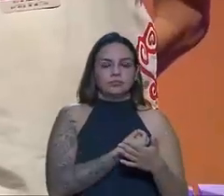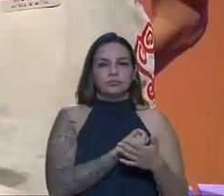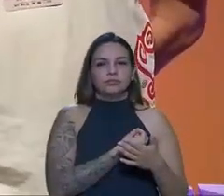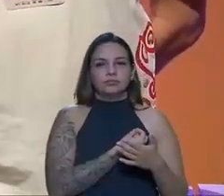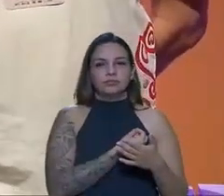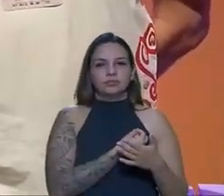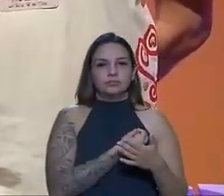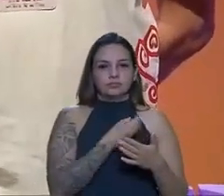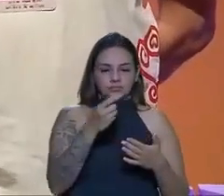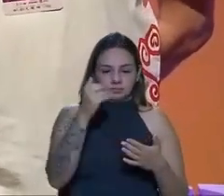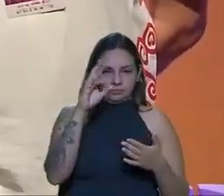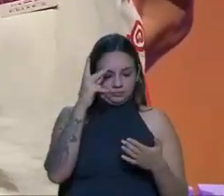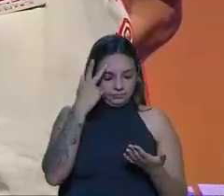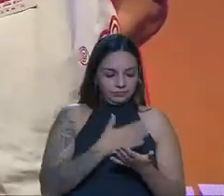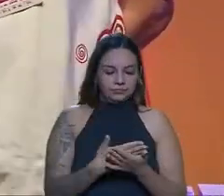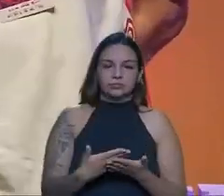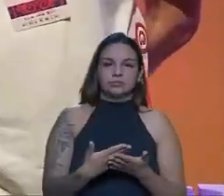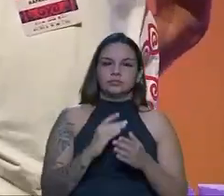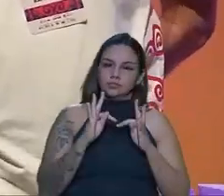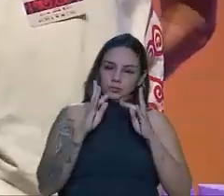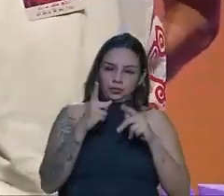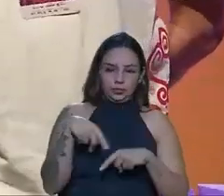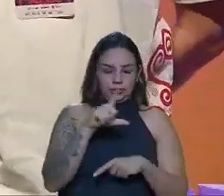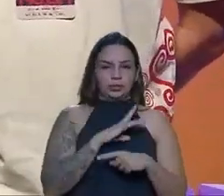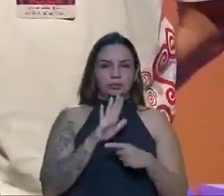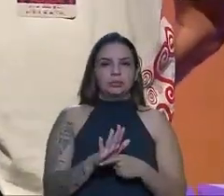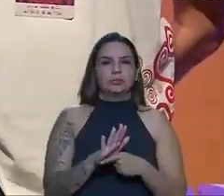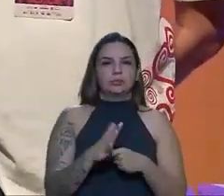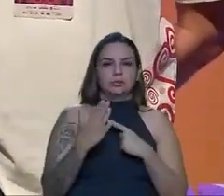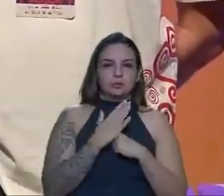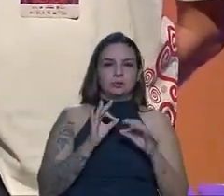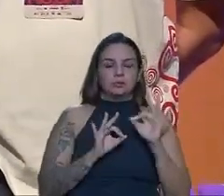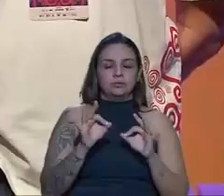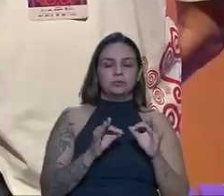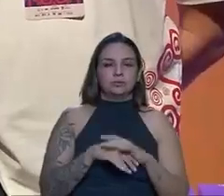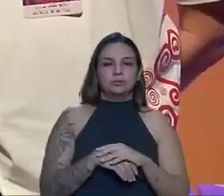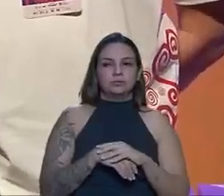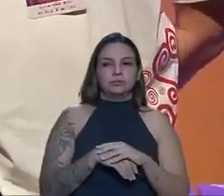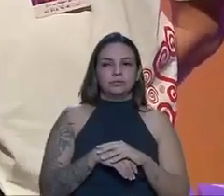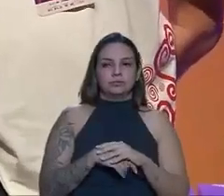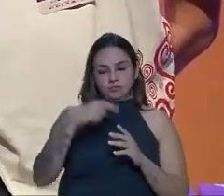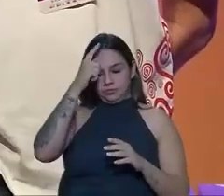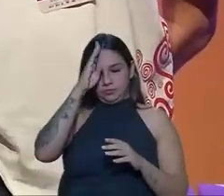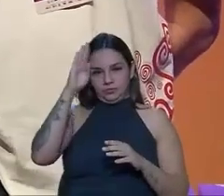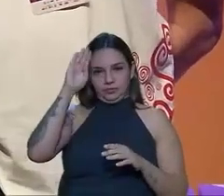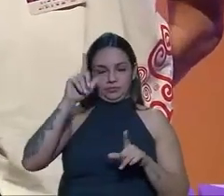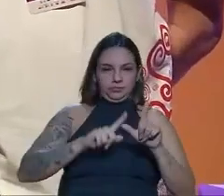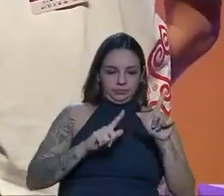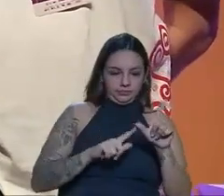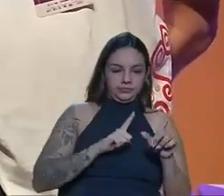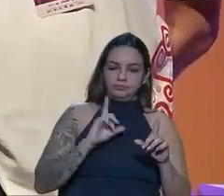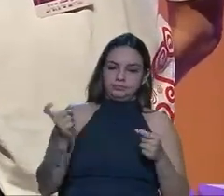participantes, ao Afonso pela iniciativa, a todos aqueles que contribuem diretamente com a organização, a Academia de Letras, que temos